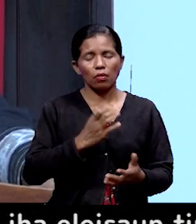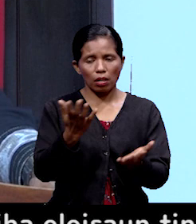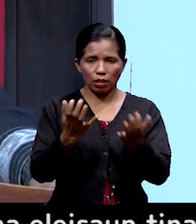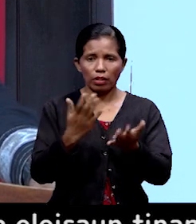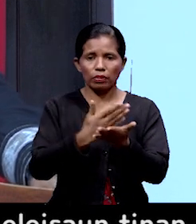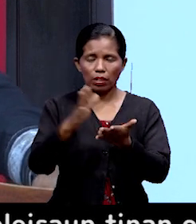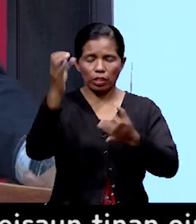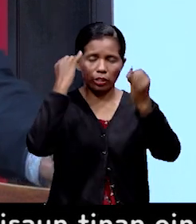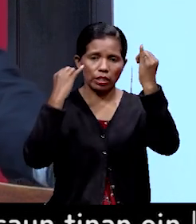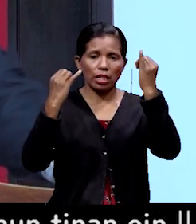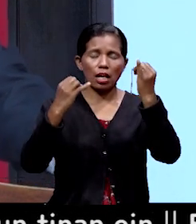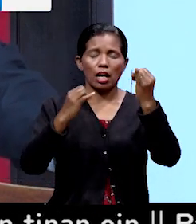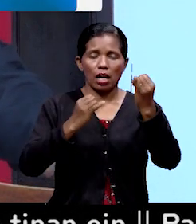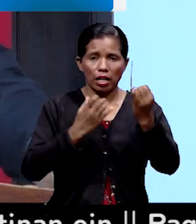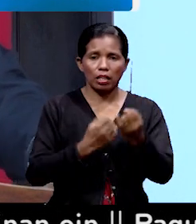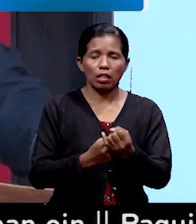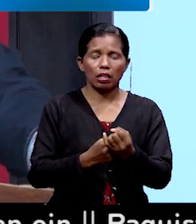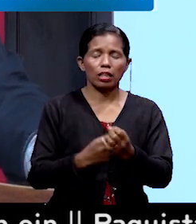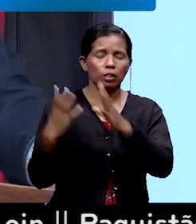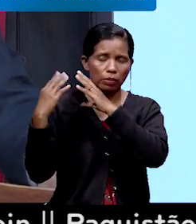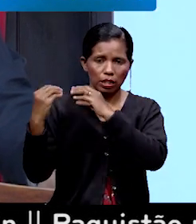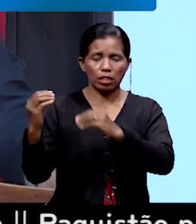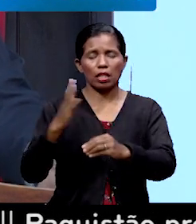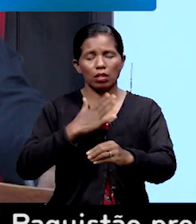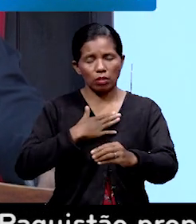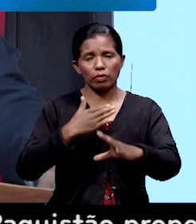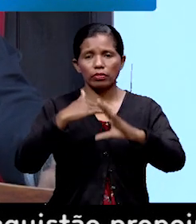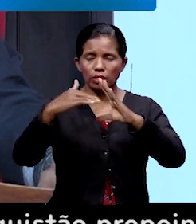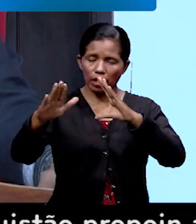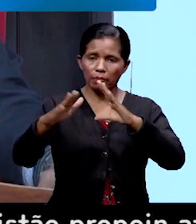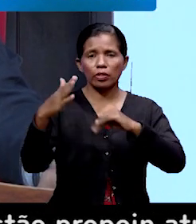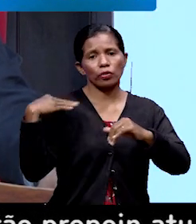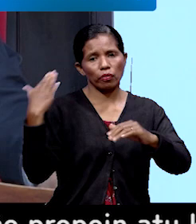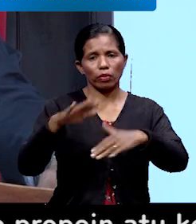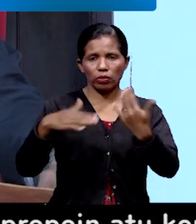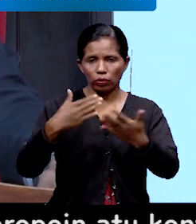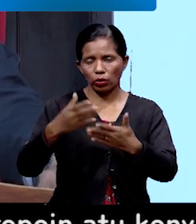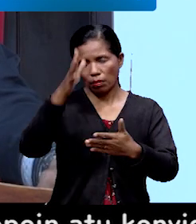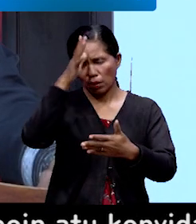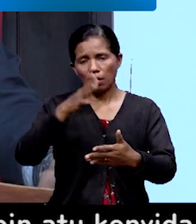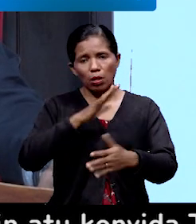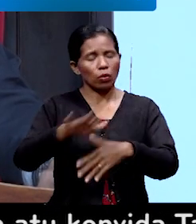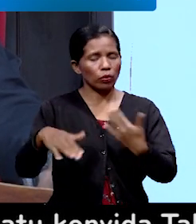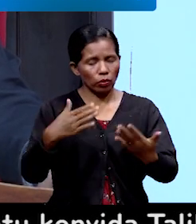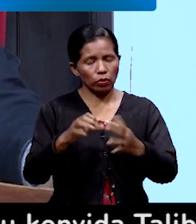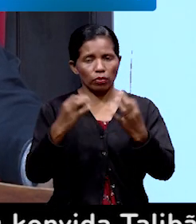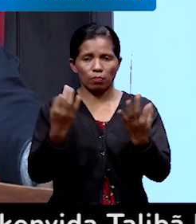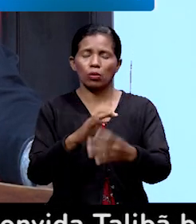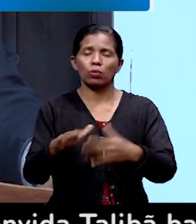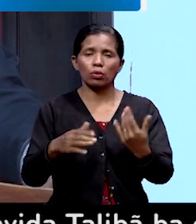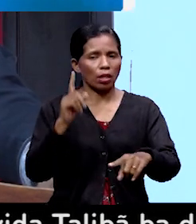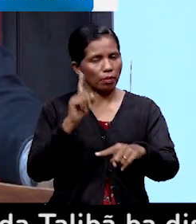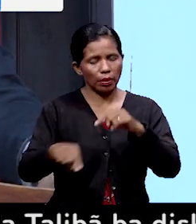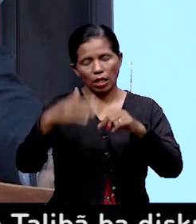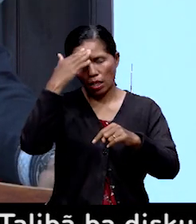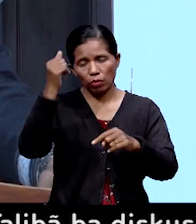né, cidadão se retoma, quem ama se retoma, jovem se retoma, e encoraja para a bela luja, se mo vacina. Então,